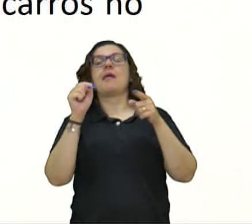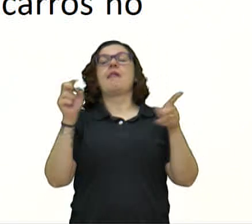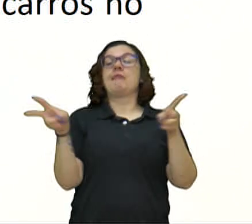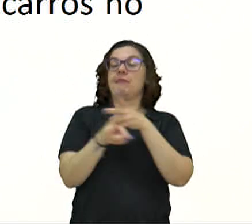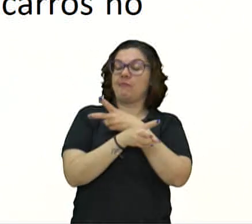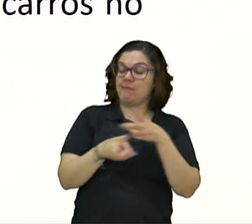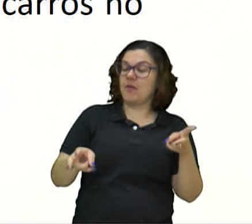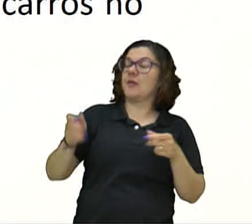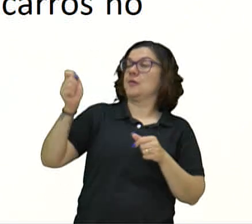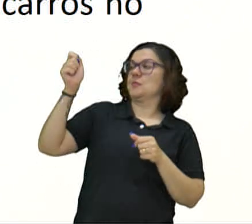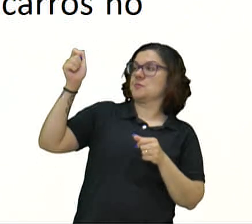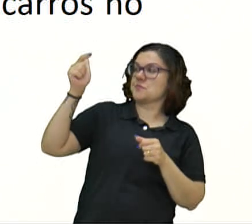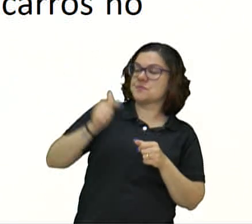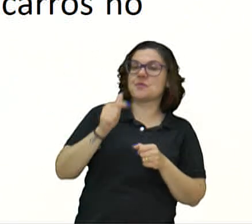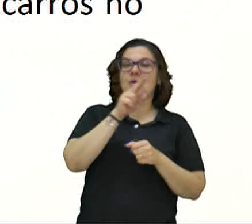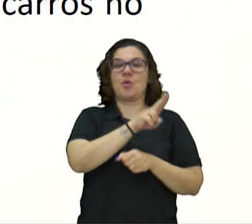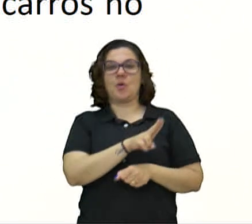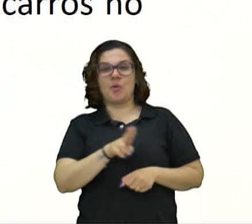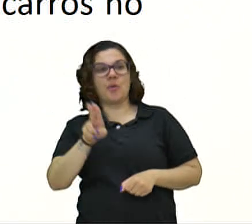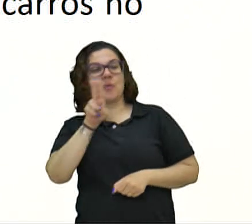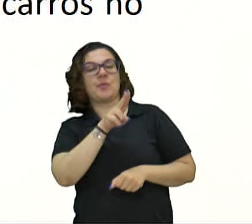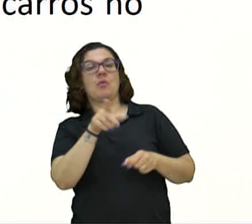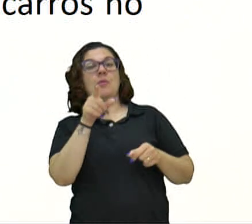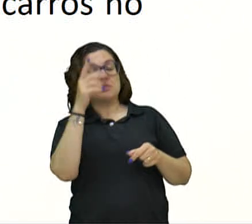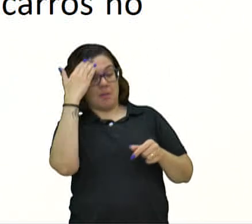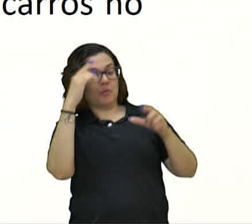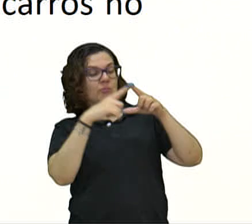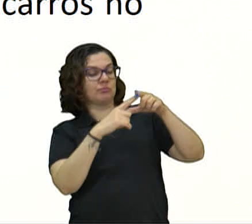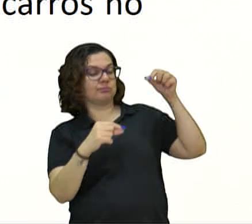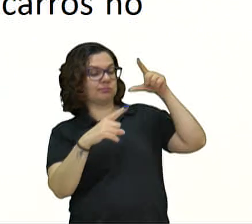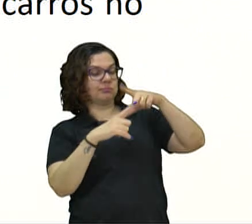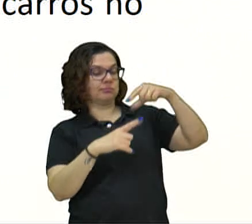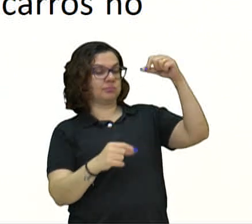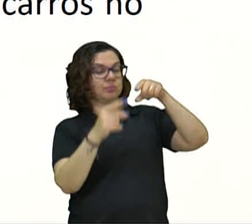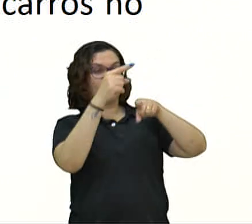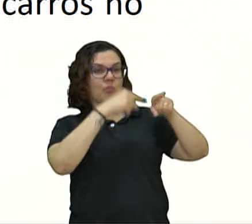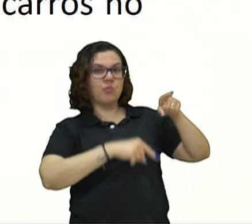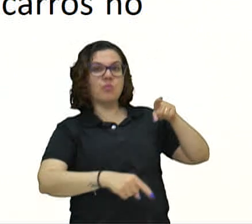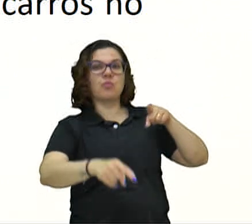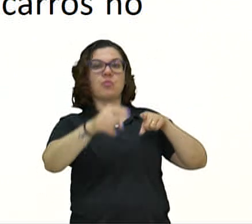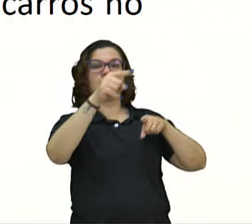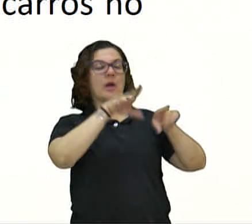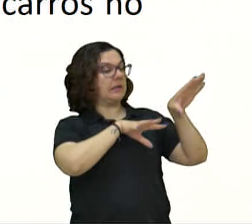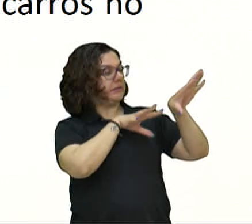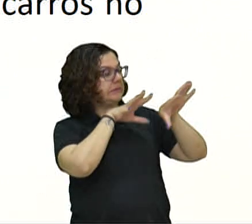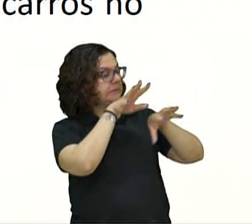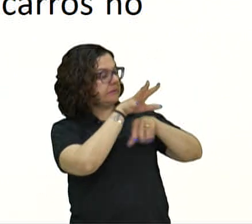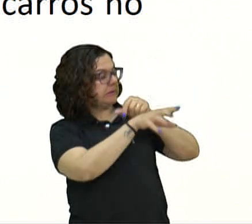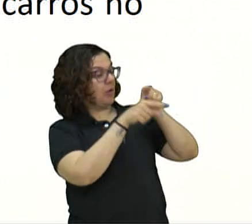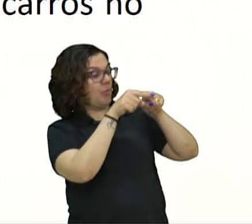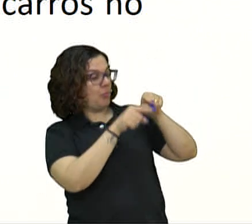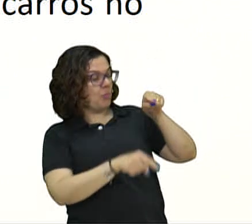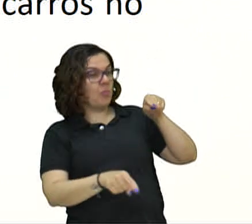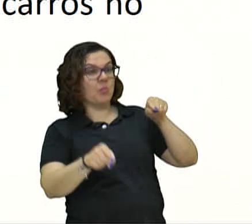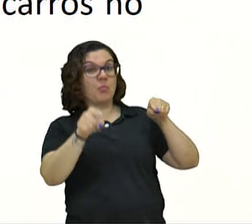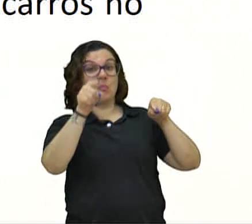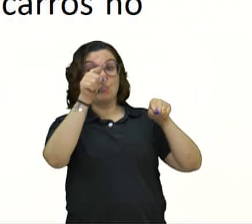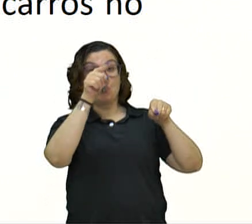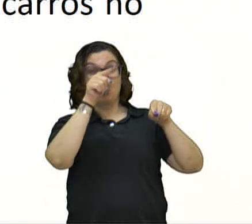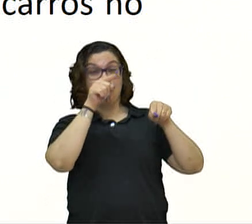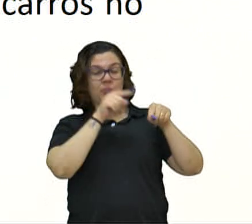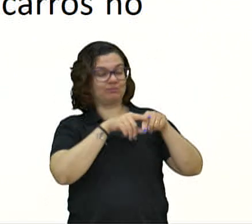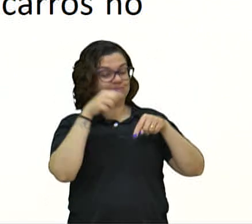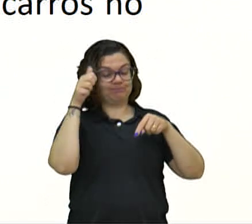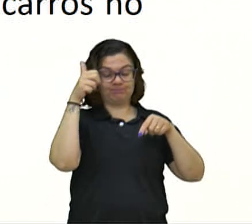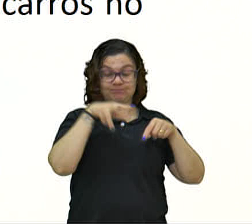eólica energia do sol a utilização dos cataventos é capturando ali o vento aquilo gira com uma força